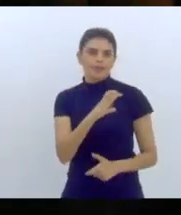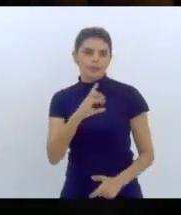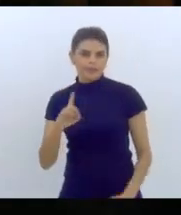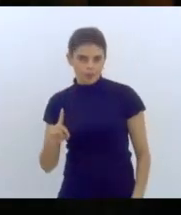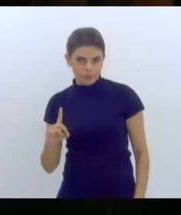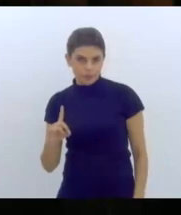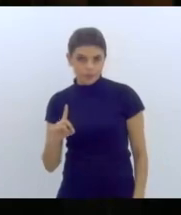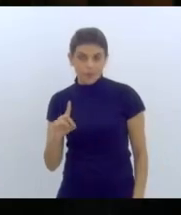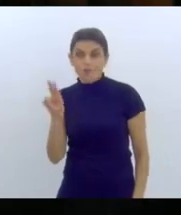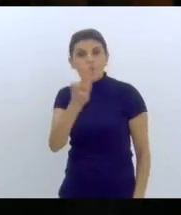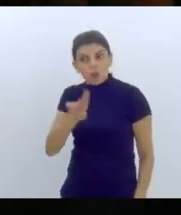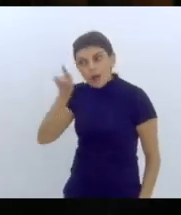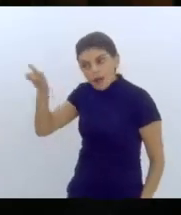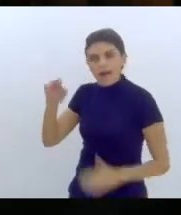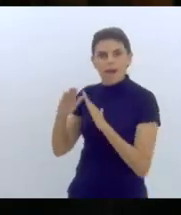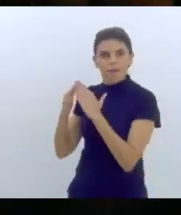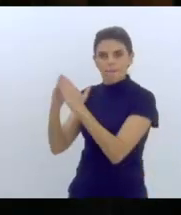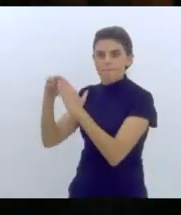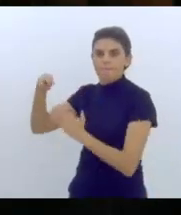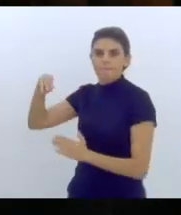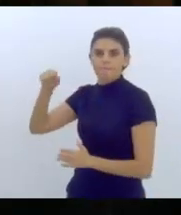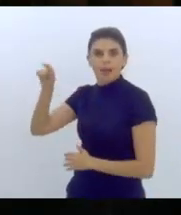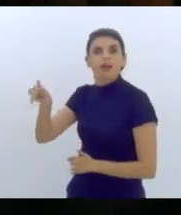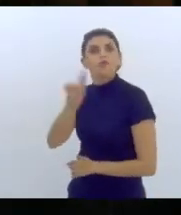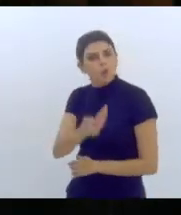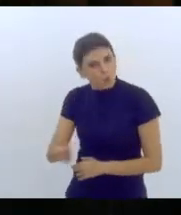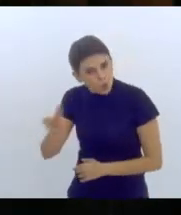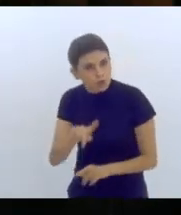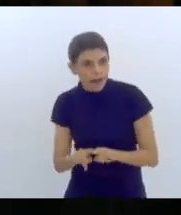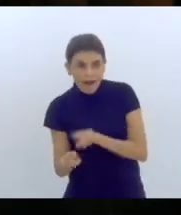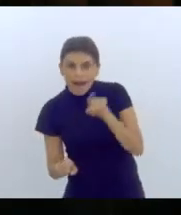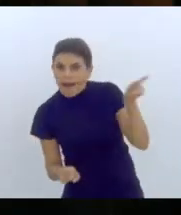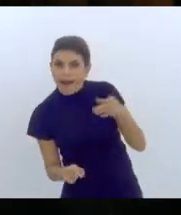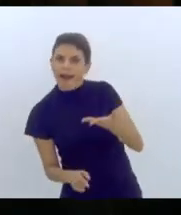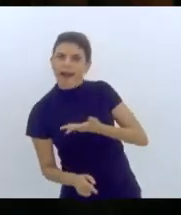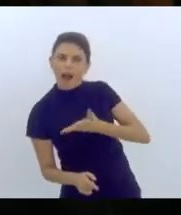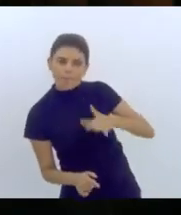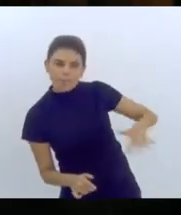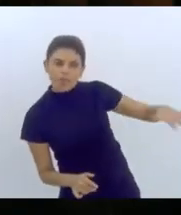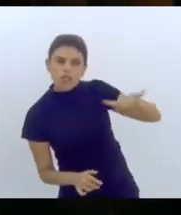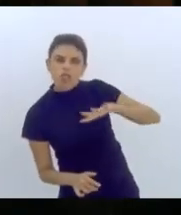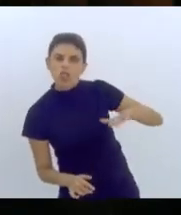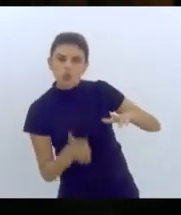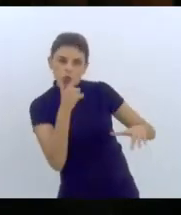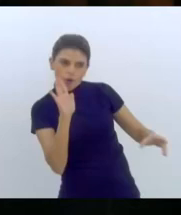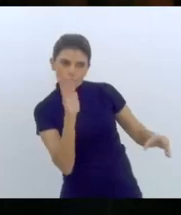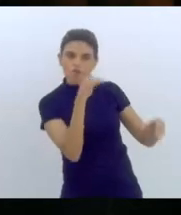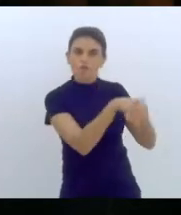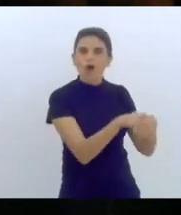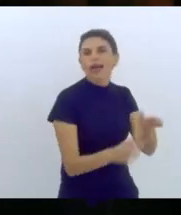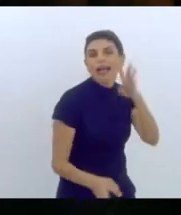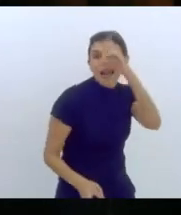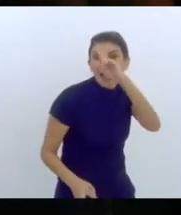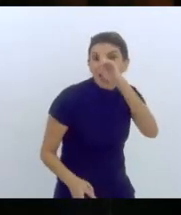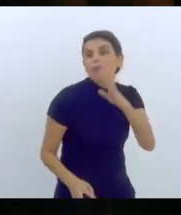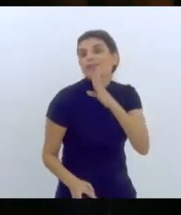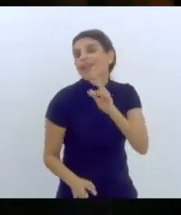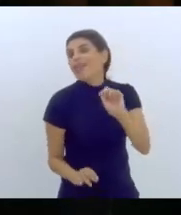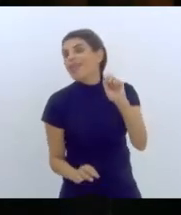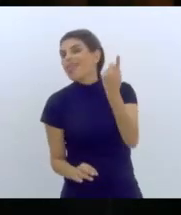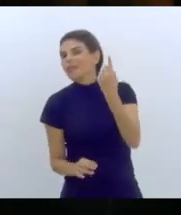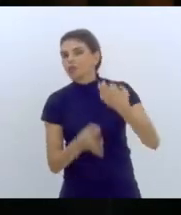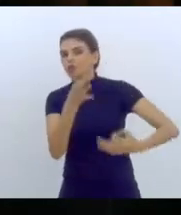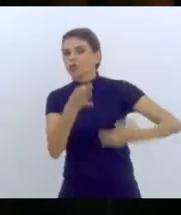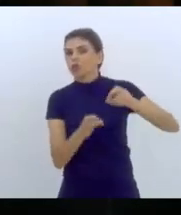foi utilizado na Maré, foi utilizado lá para os amiguinhos que eles elegeram. Lembra daquele ex-juiz,